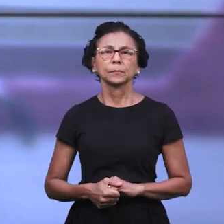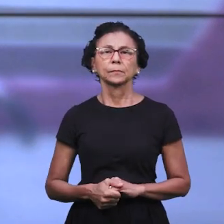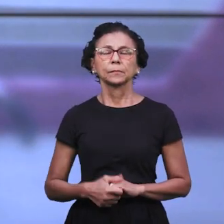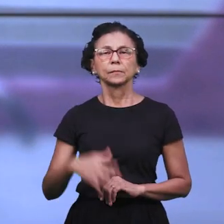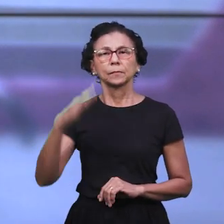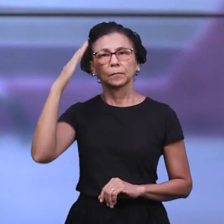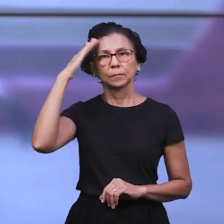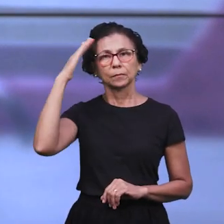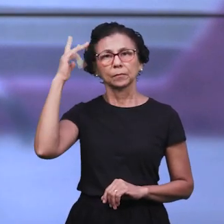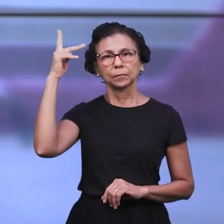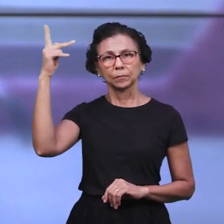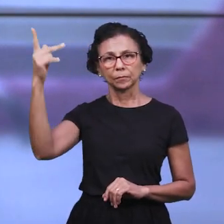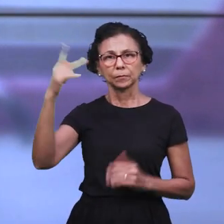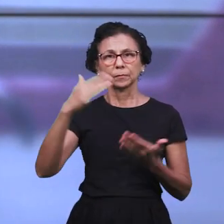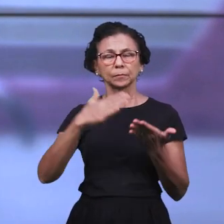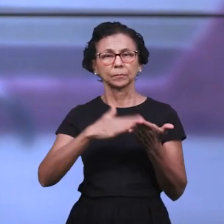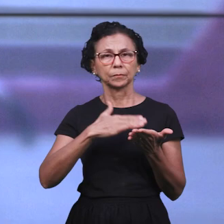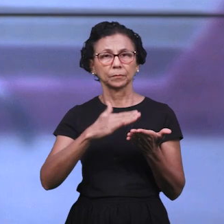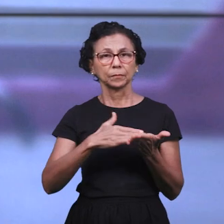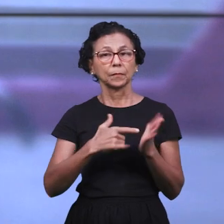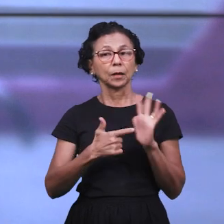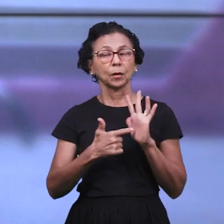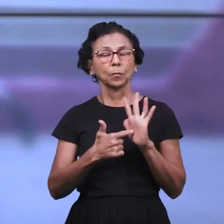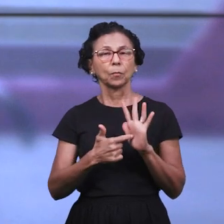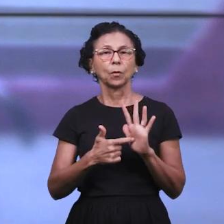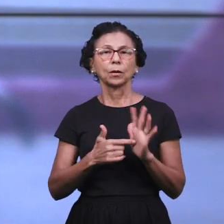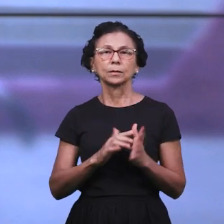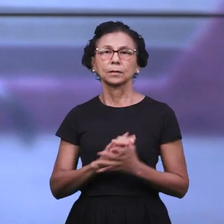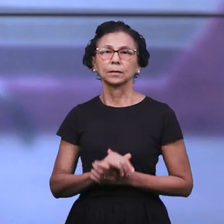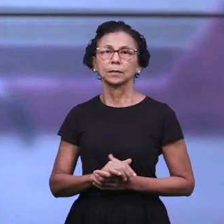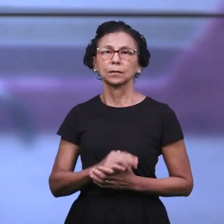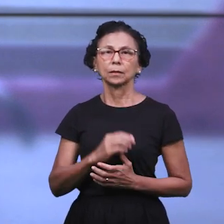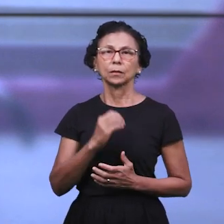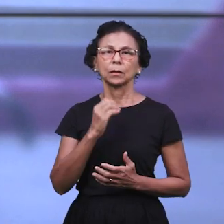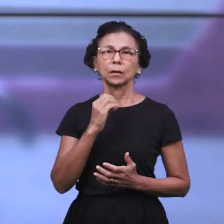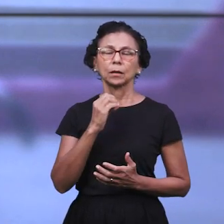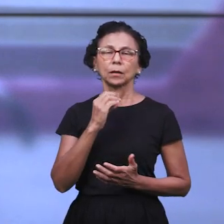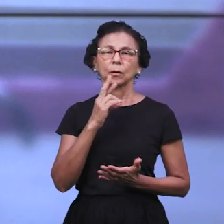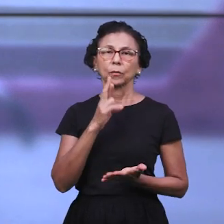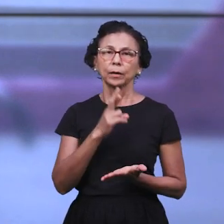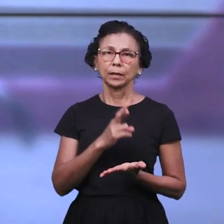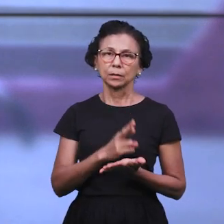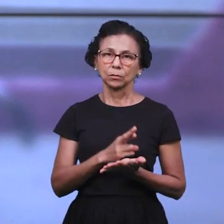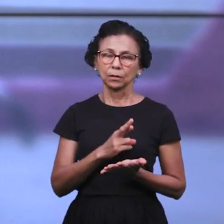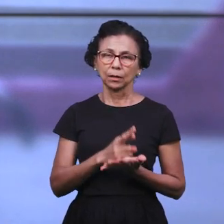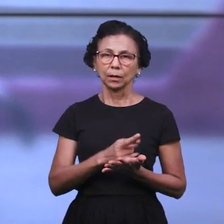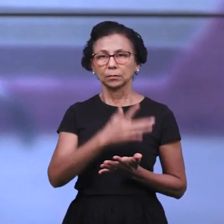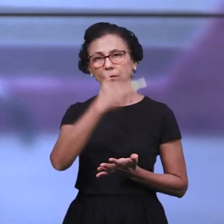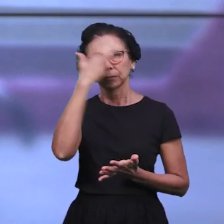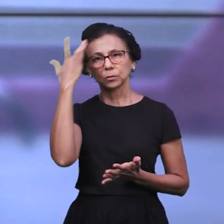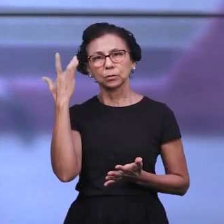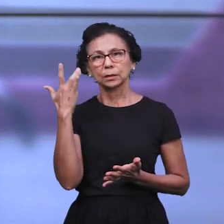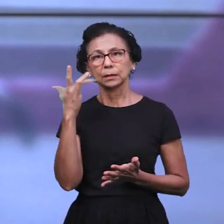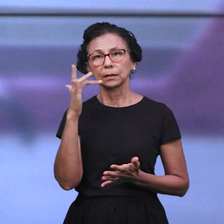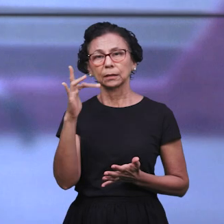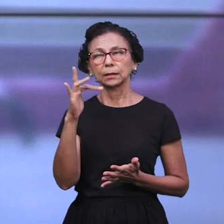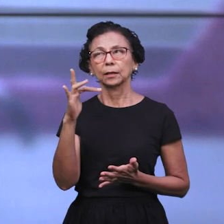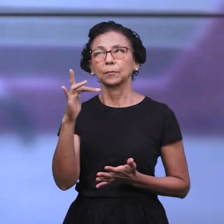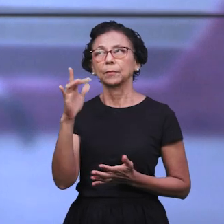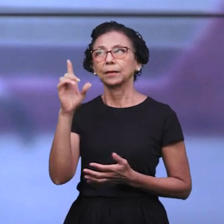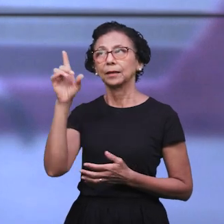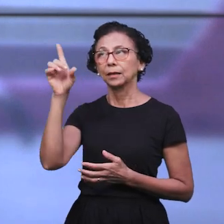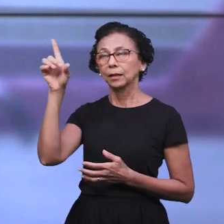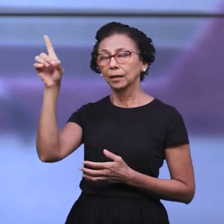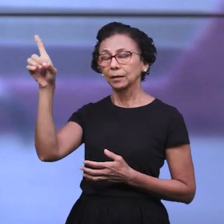de Provérbio falam do benefício de quem teme ao Senhor. Temer ao Senhor é ter medo de